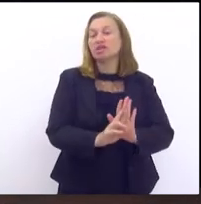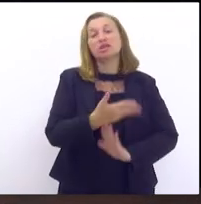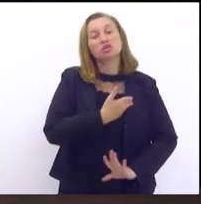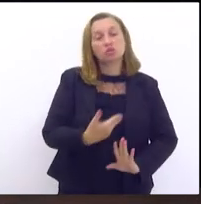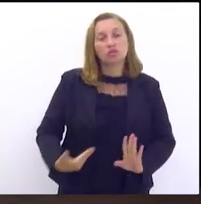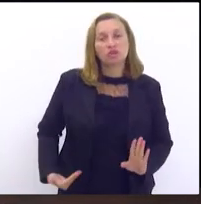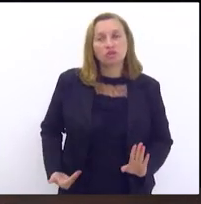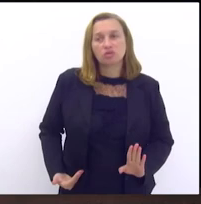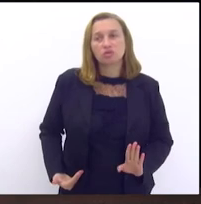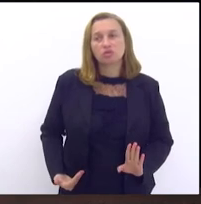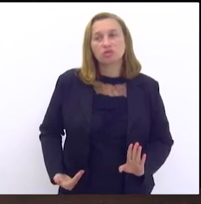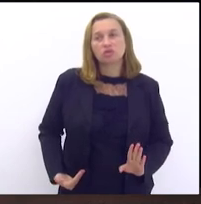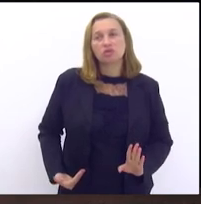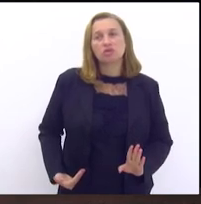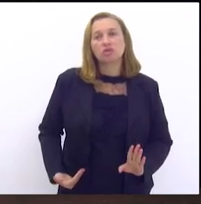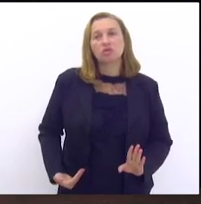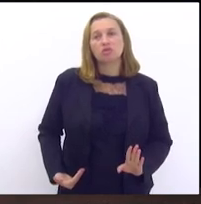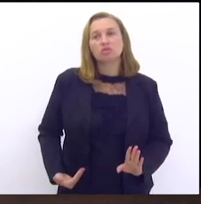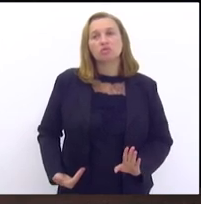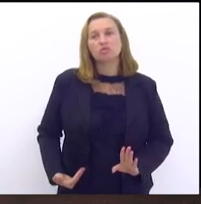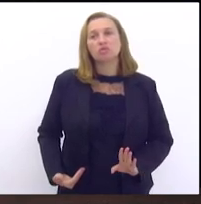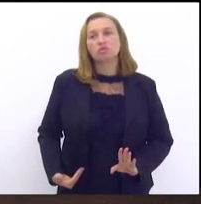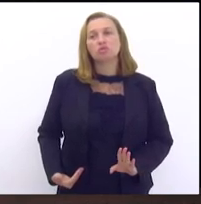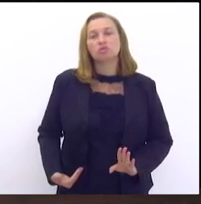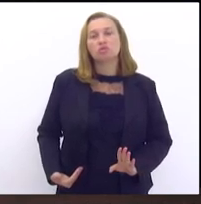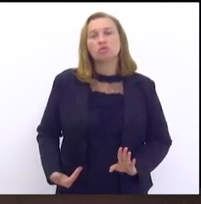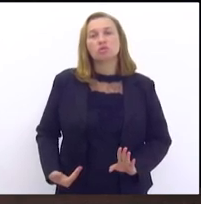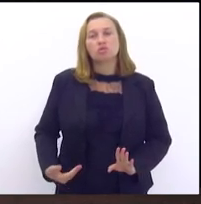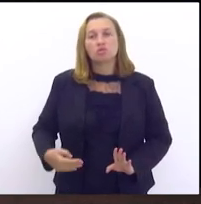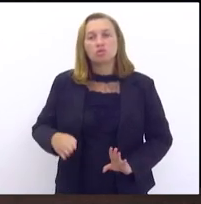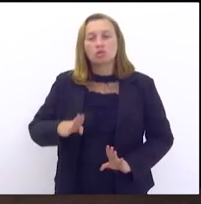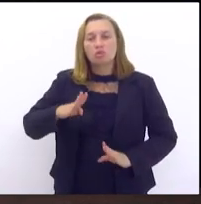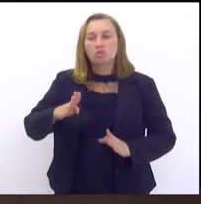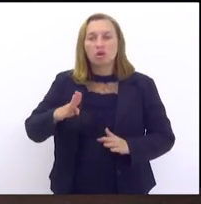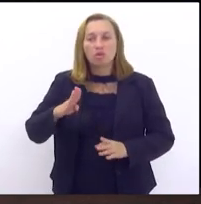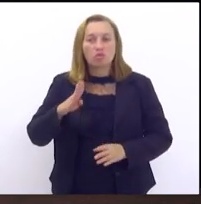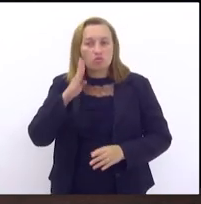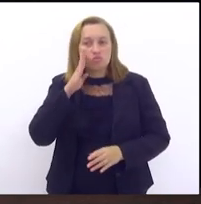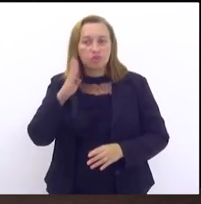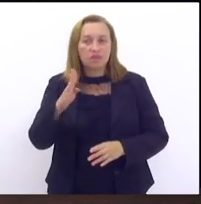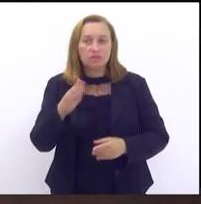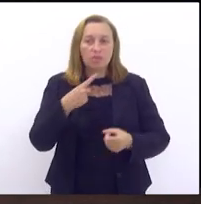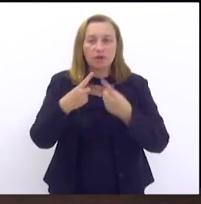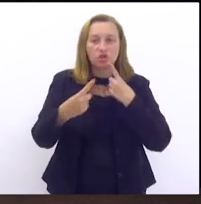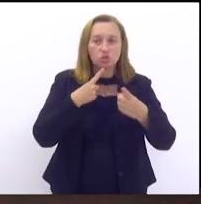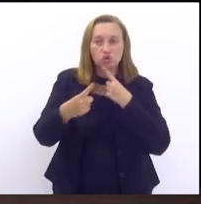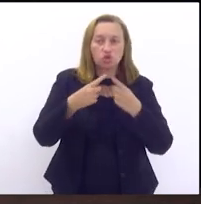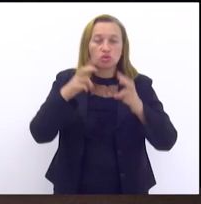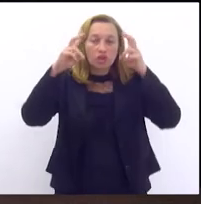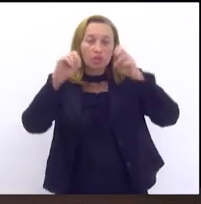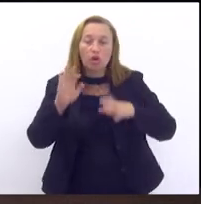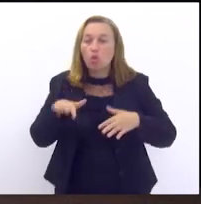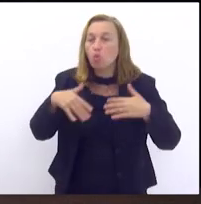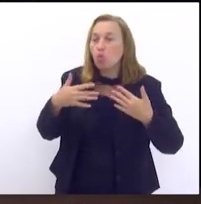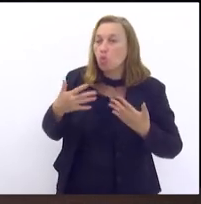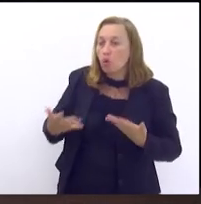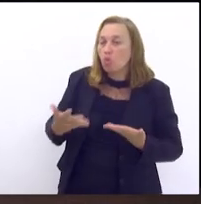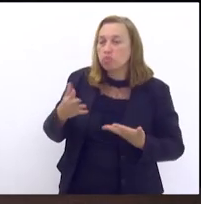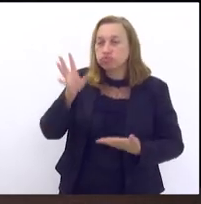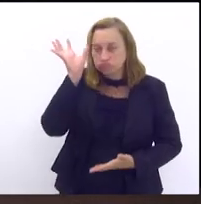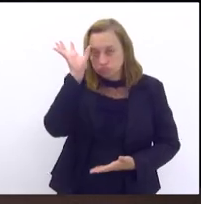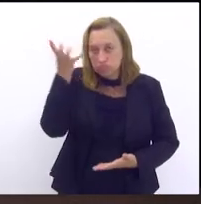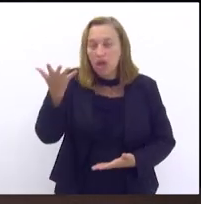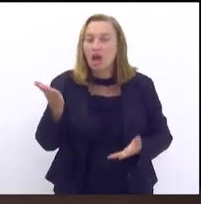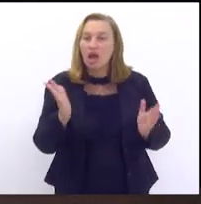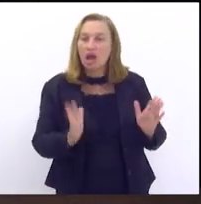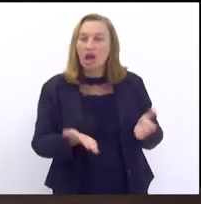governador, mas, como dizer assim, com elementos para poder entrar no tema, discutir e qual vai ser a solução. Porque nós estamos